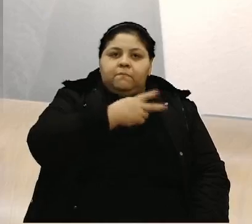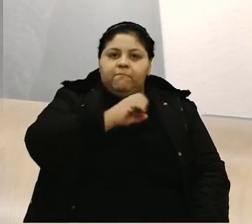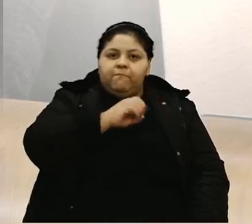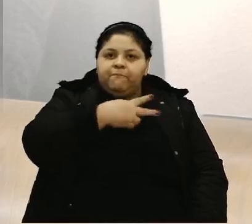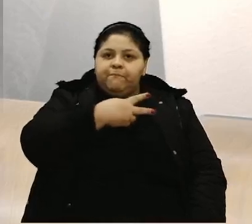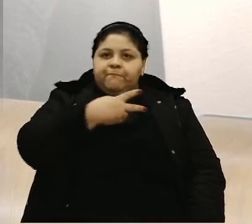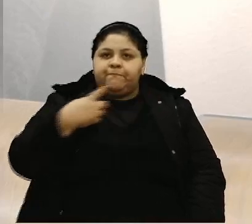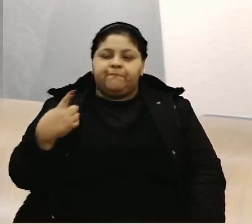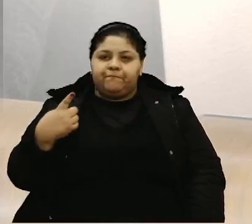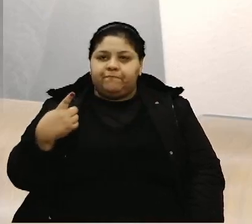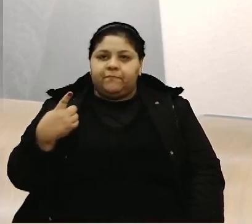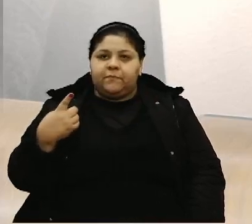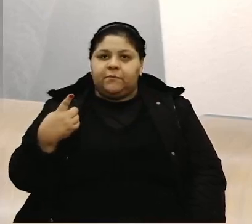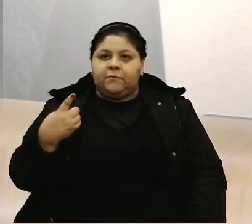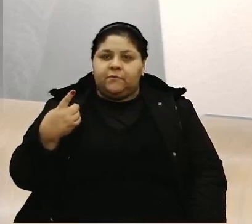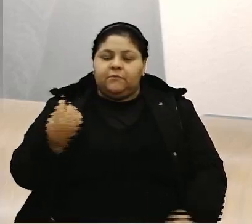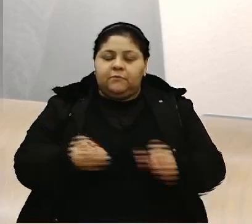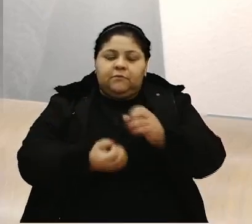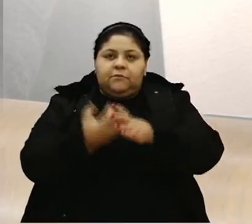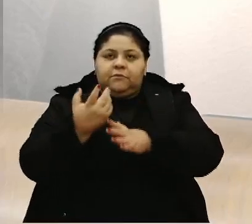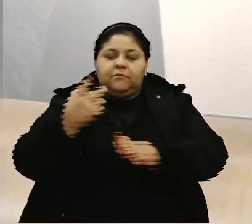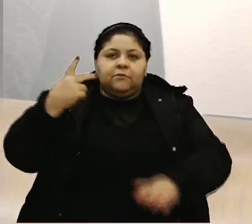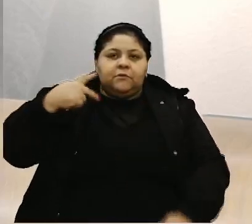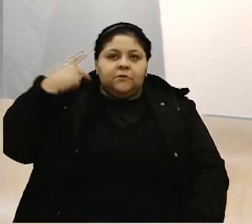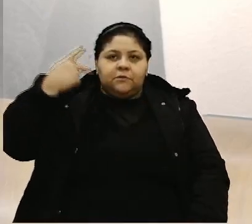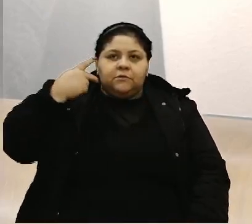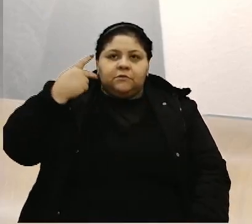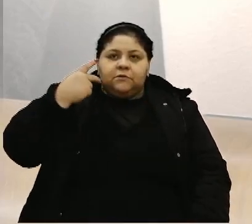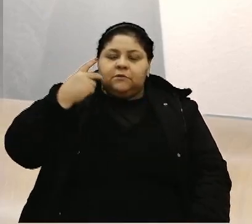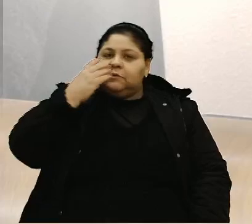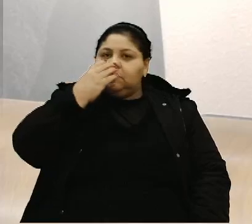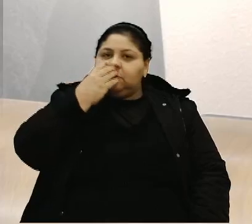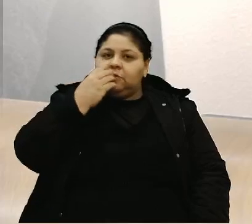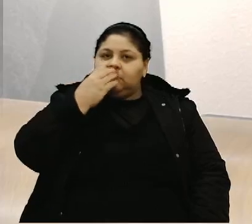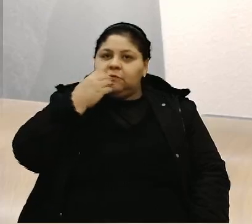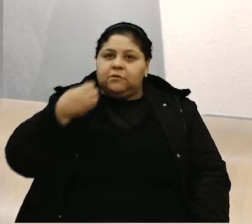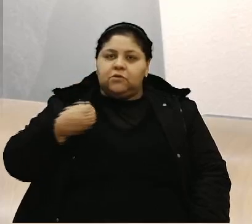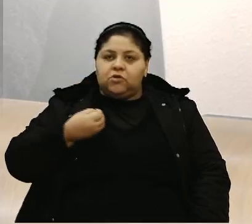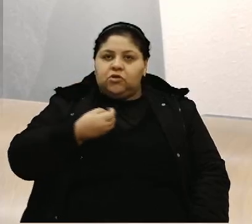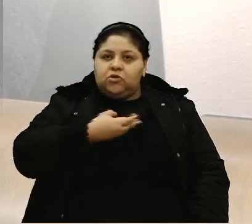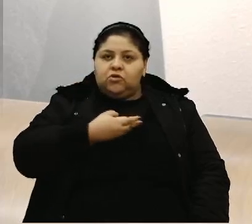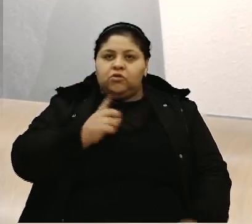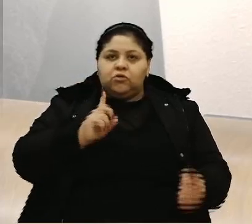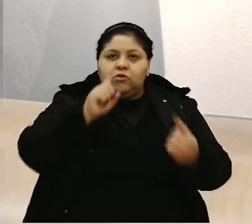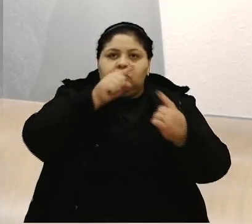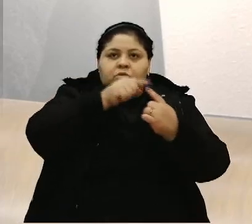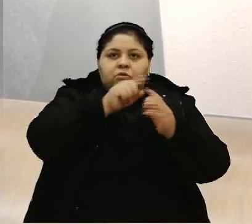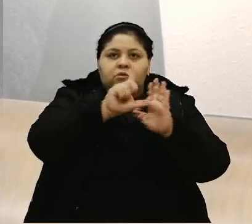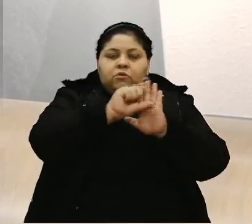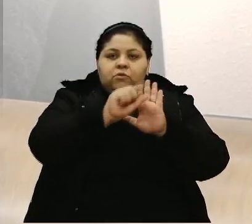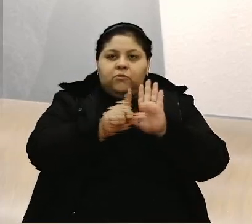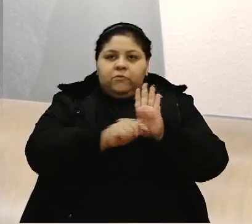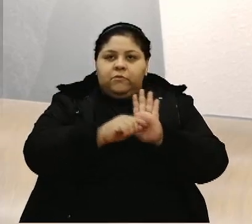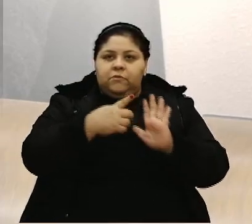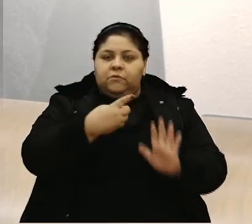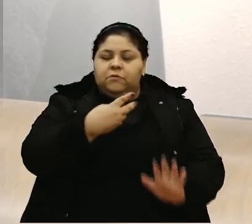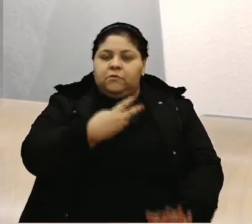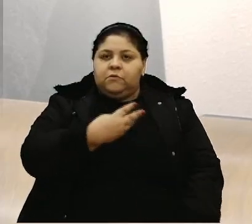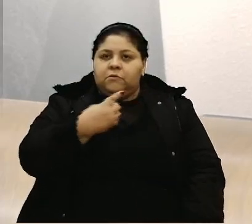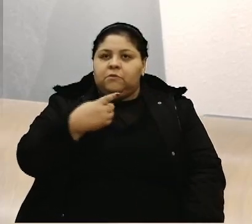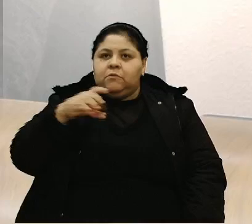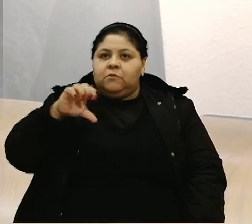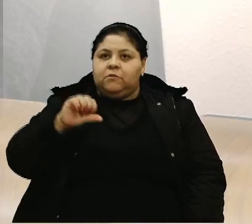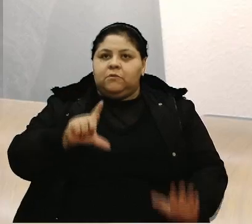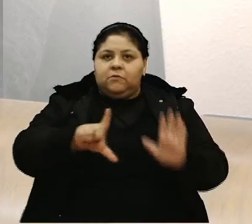291/2021, de autoria do vereador Camilles, que dá nova redação ao artigo 319 da